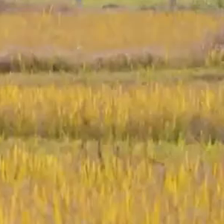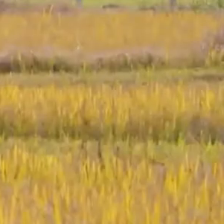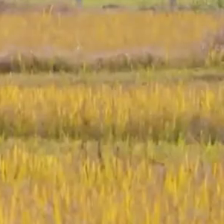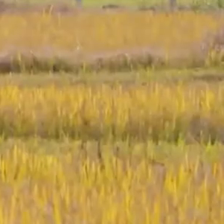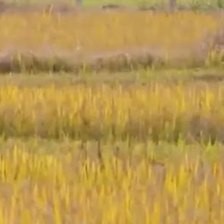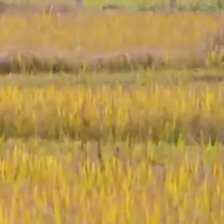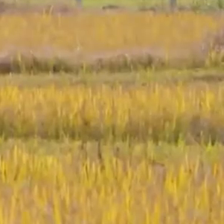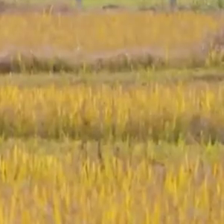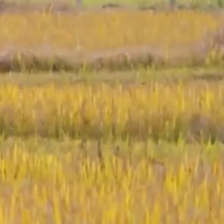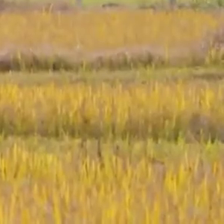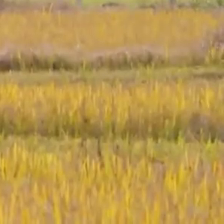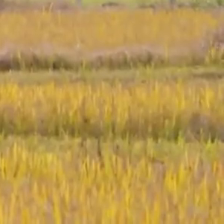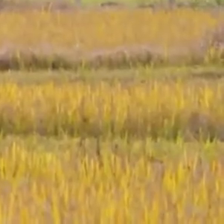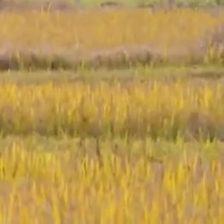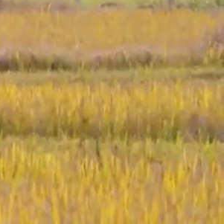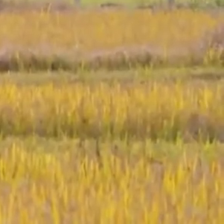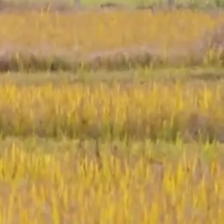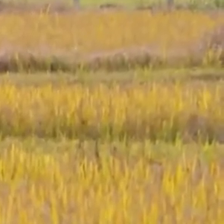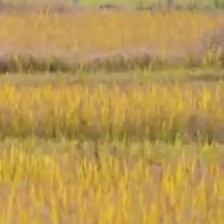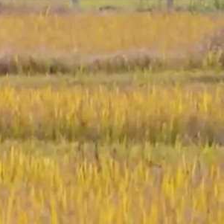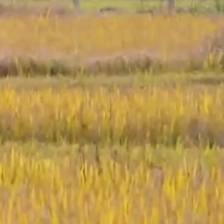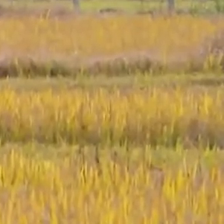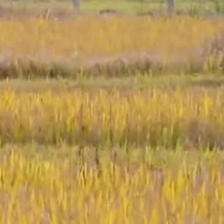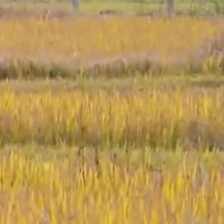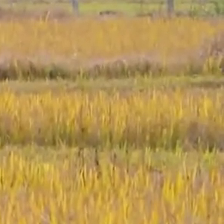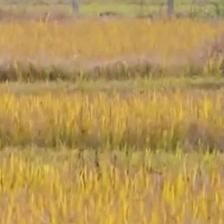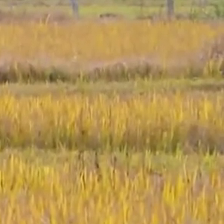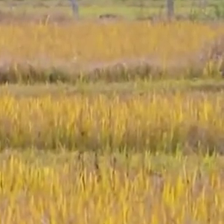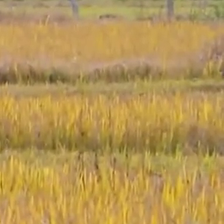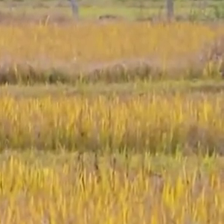o povo aí